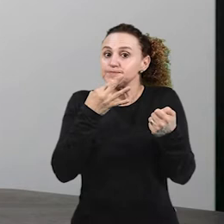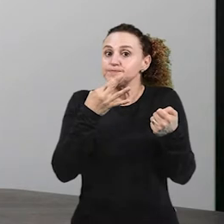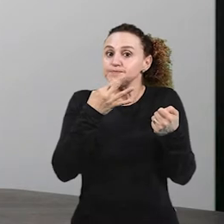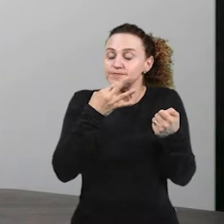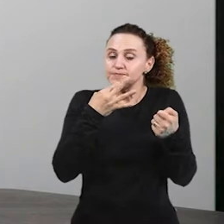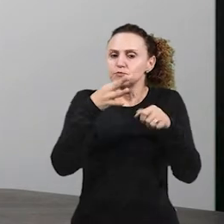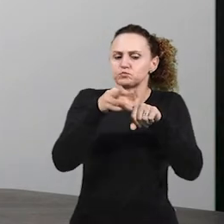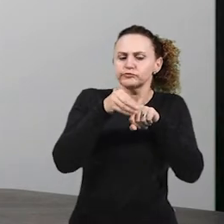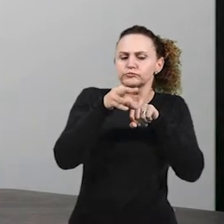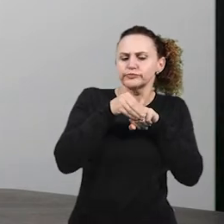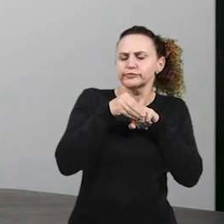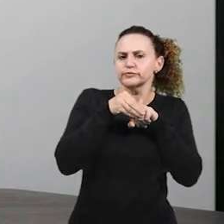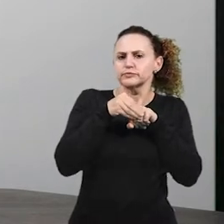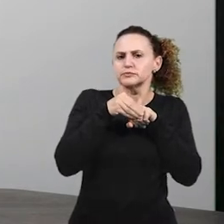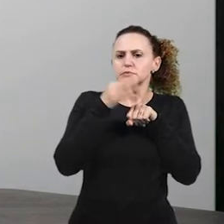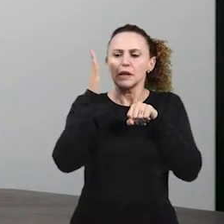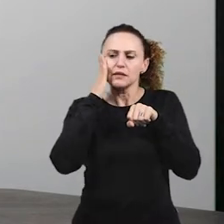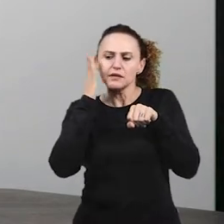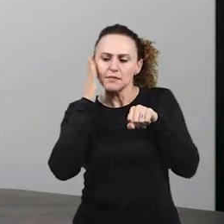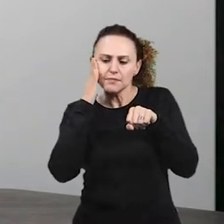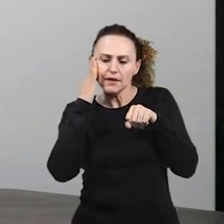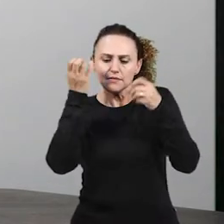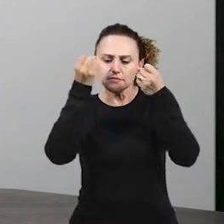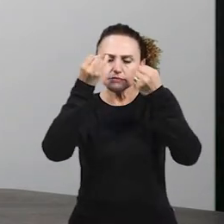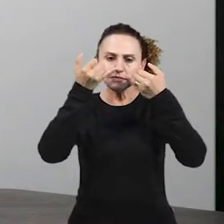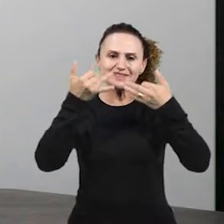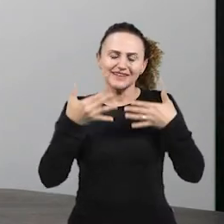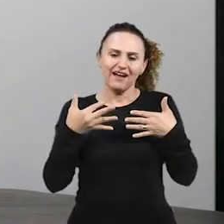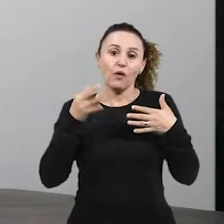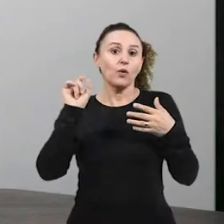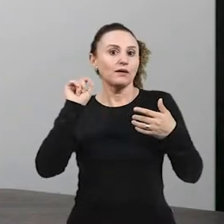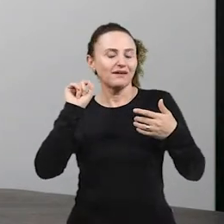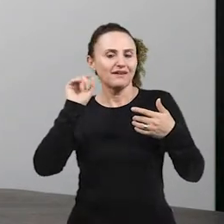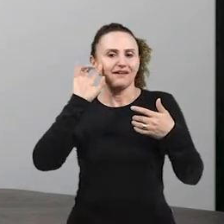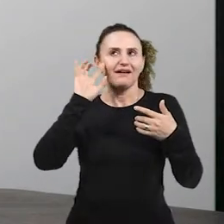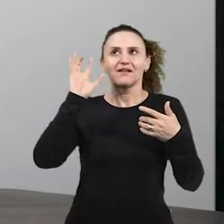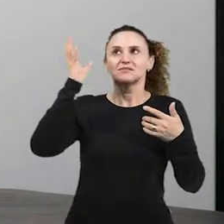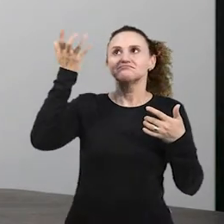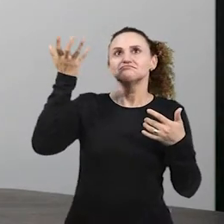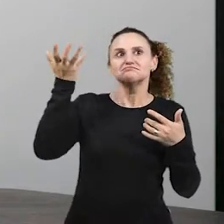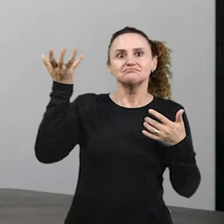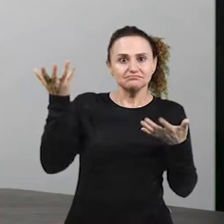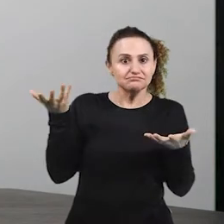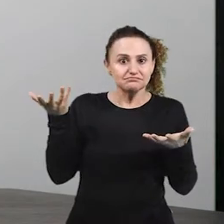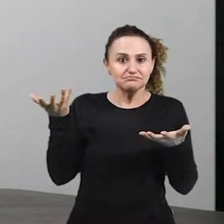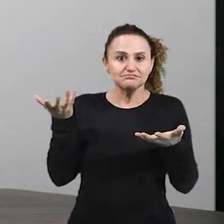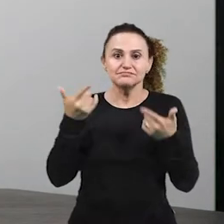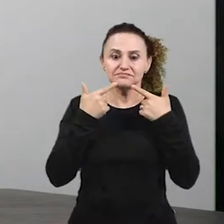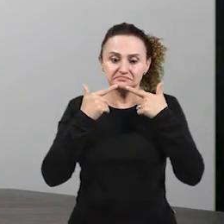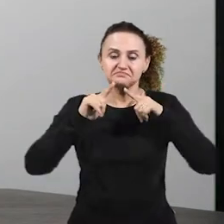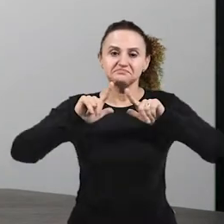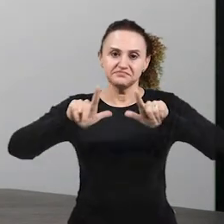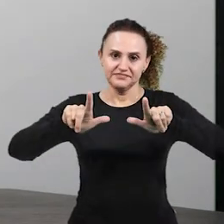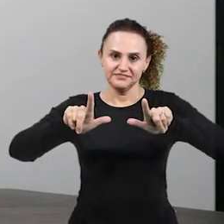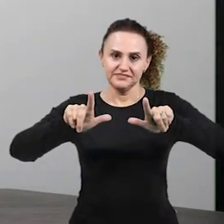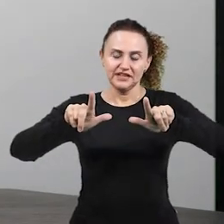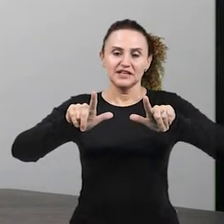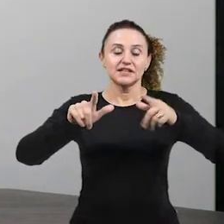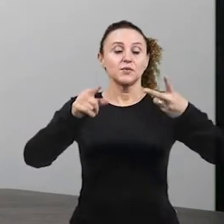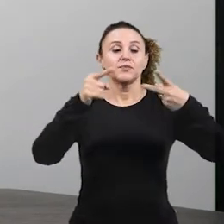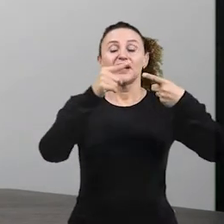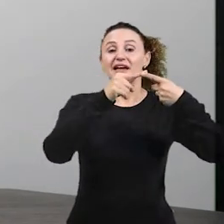conhecimento para explicar os fenômenos que ocorrem na língua tá então a